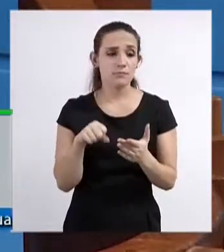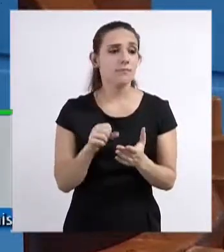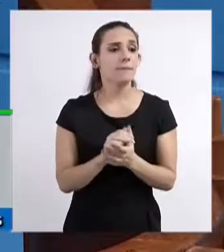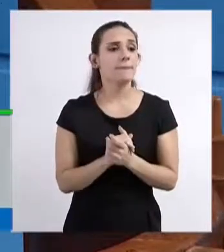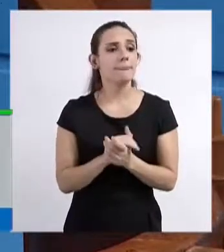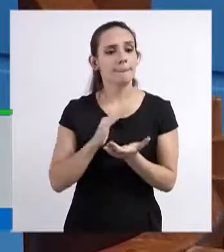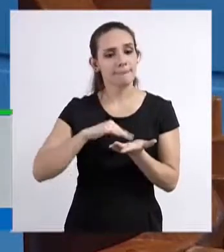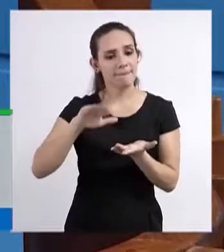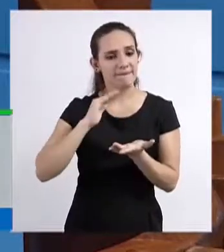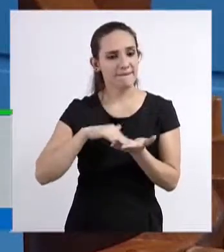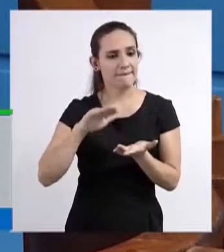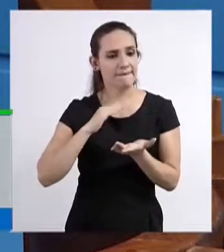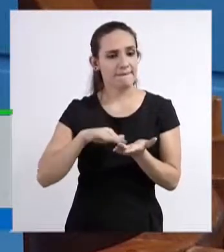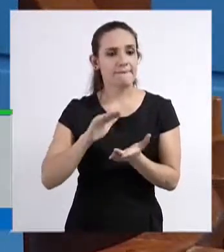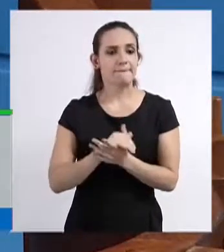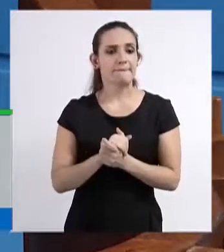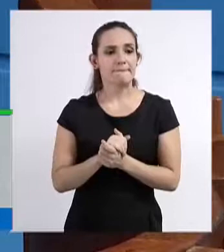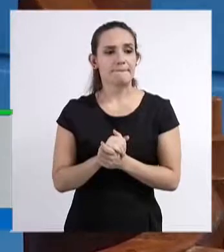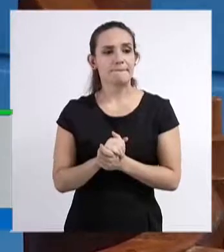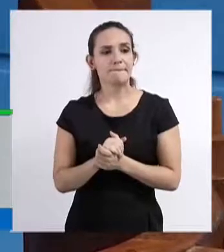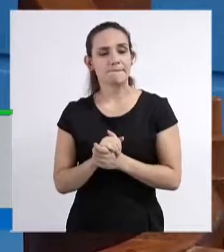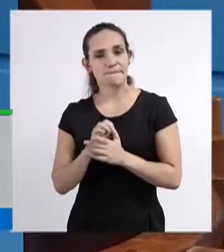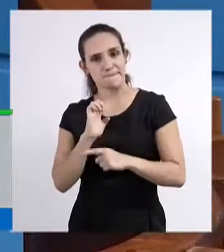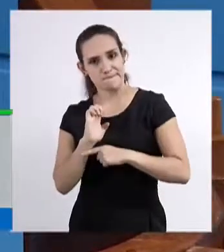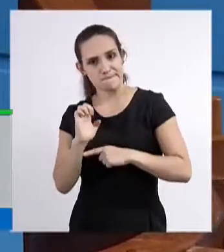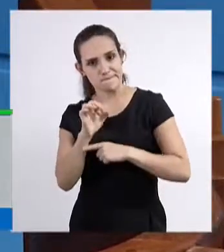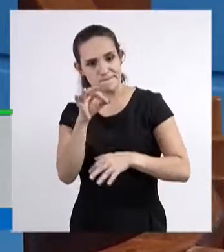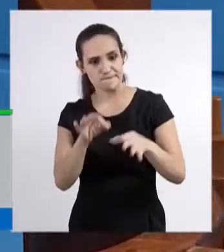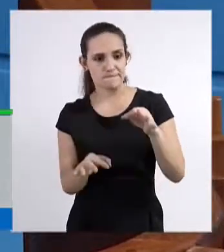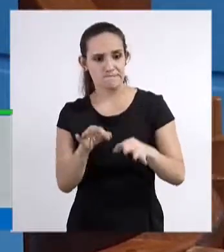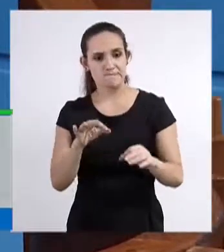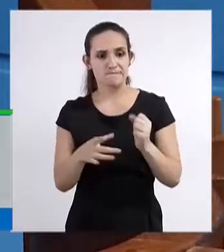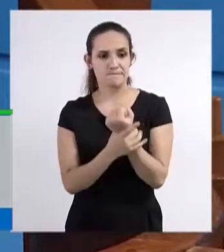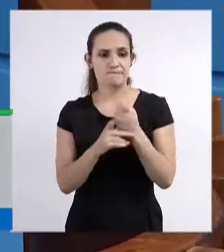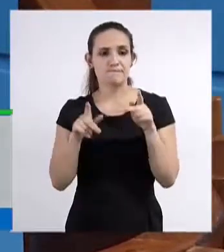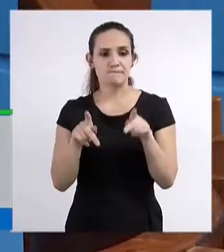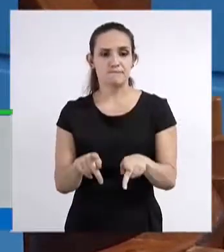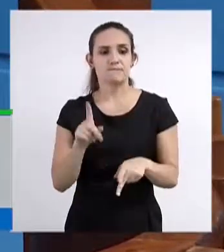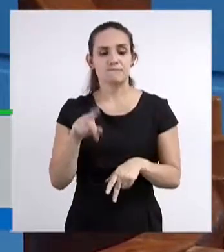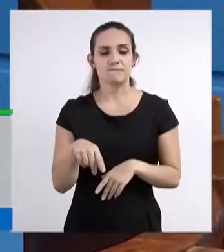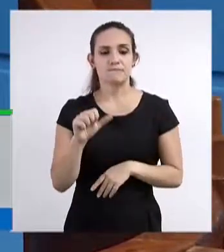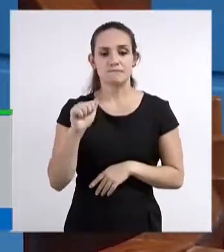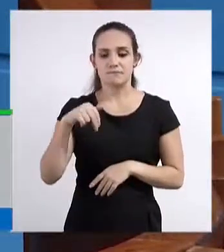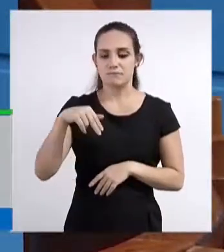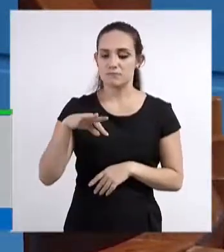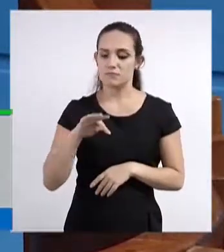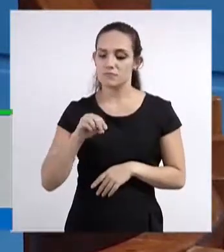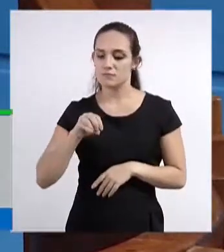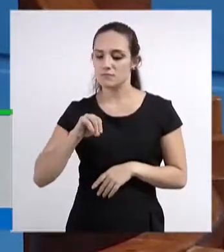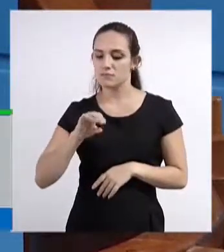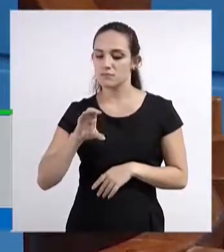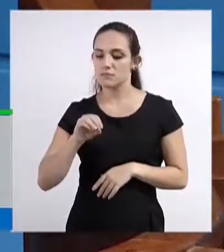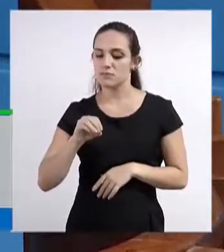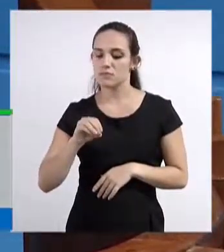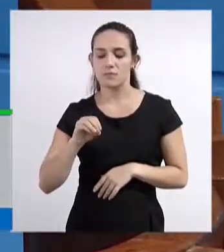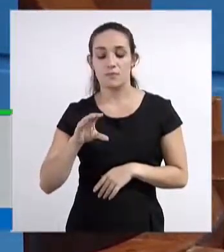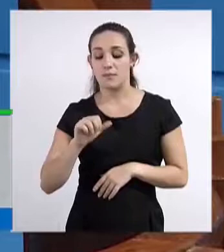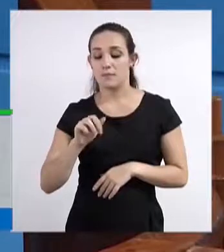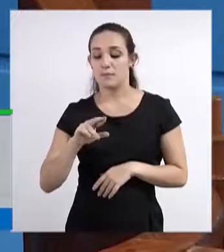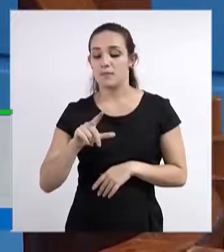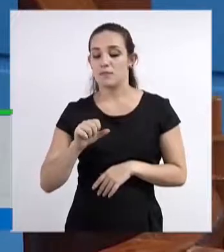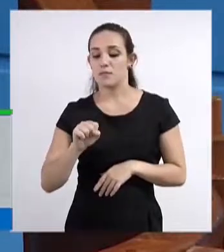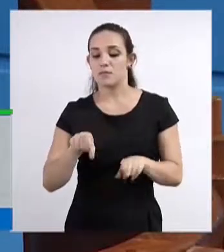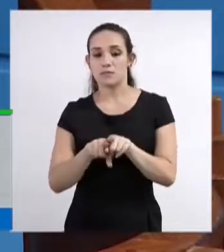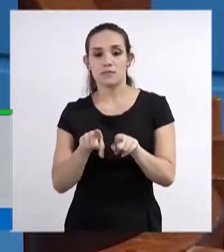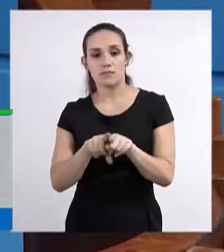ao secretário, o ilustre secretário de Estado de Justiça e Segurança Pública, o senhor Antônio Carlos Videira, e ao delegado de